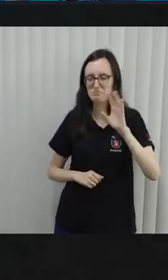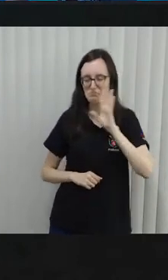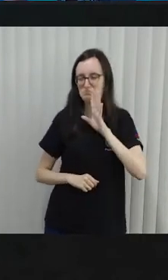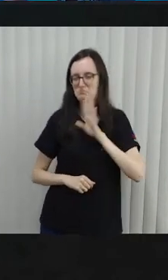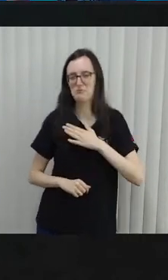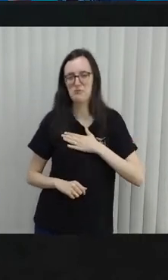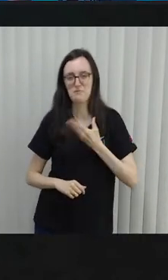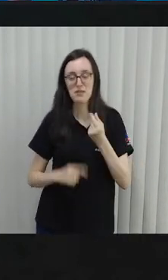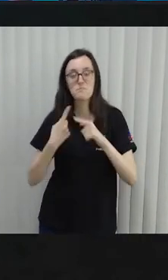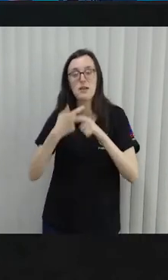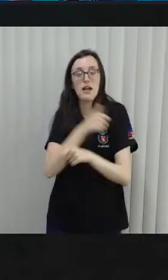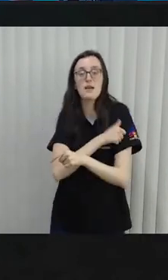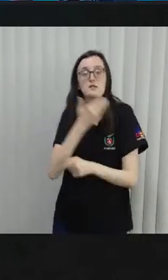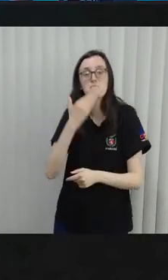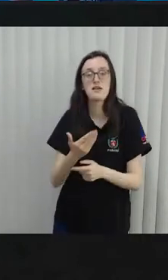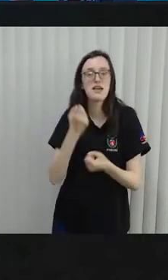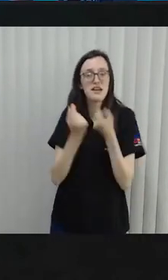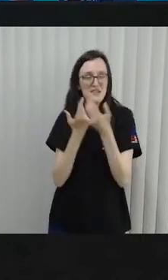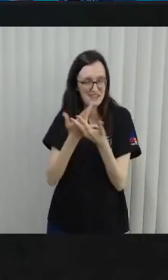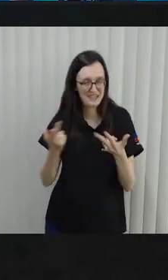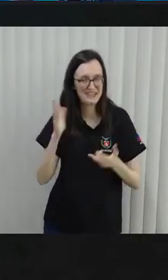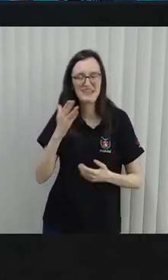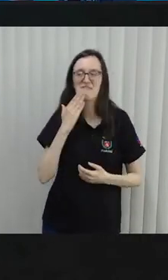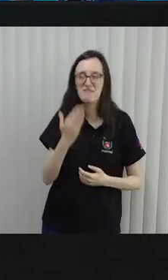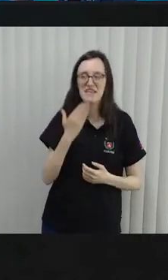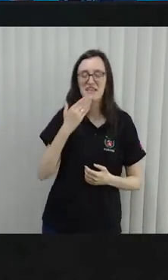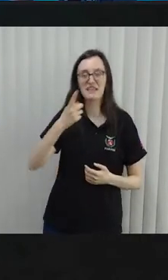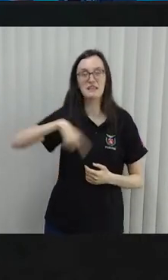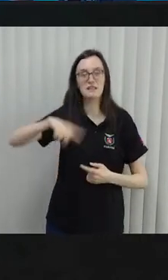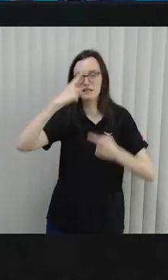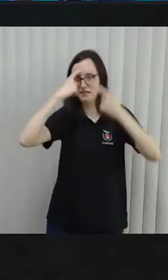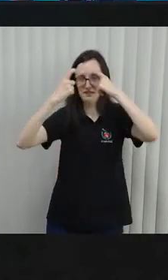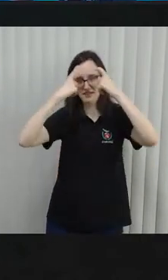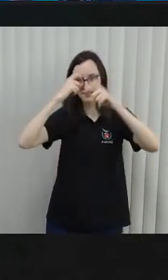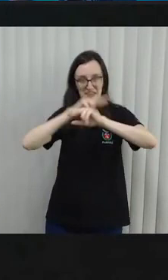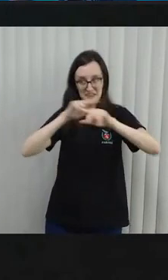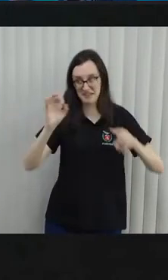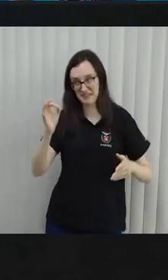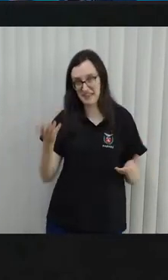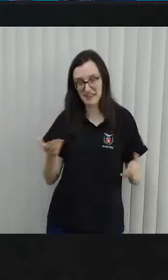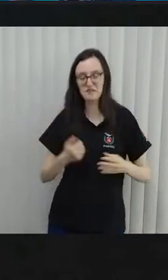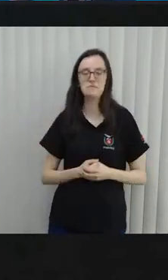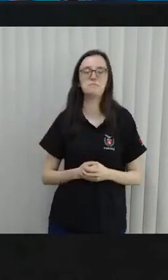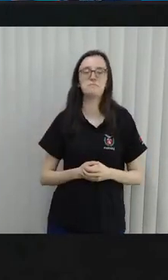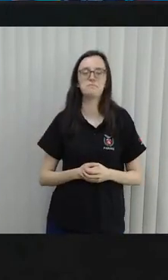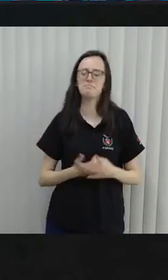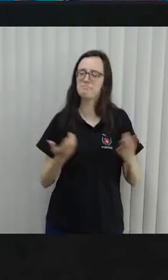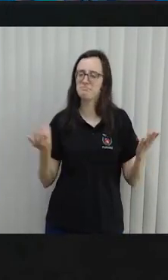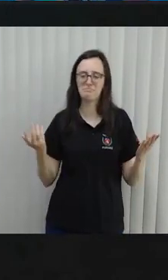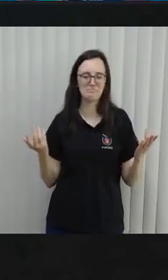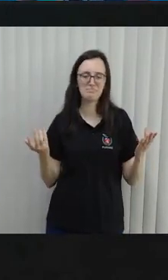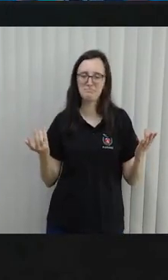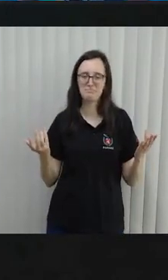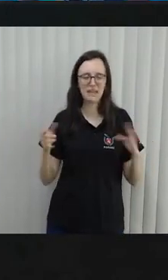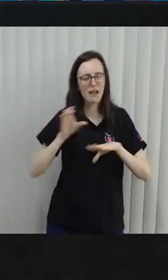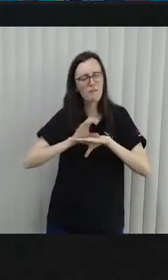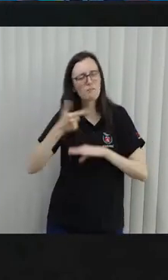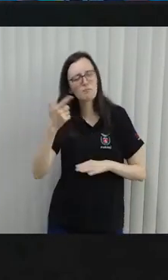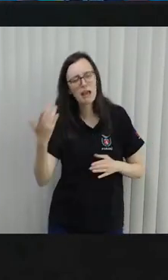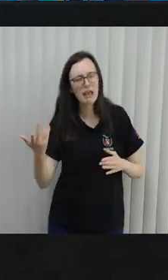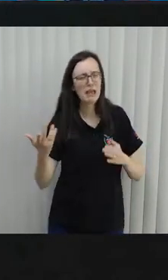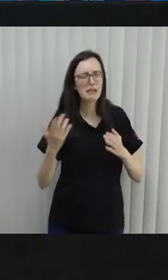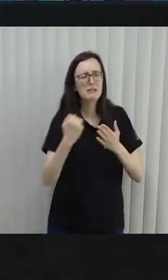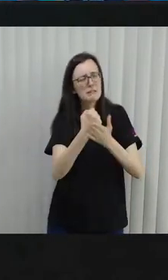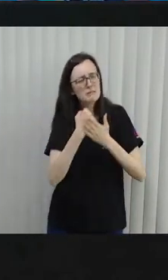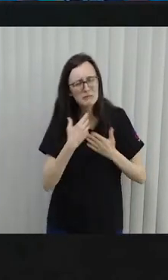que normalmente os alunos pedem algumas coisas, né? Eles são super criativos, né, Gui? E aí, pô, não tem no curso da Lura, socorro,